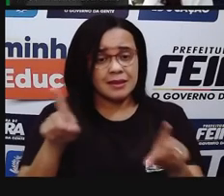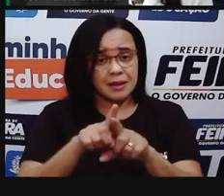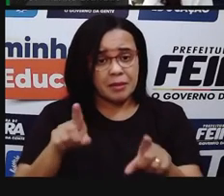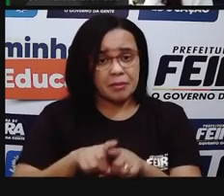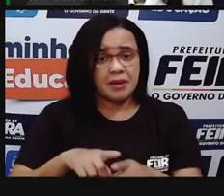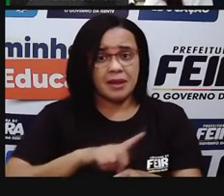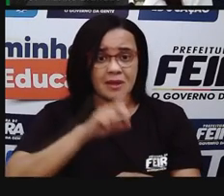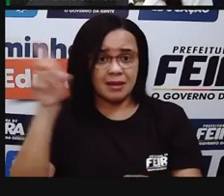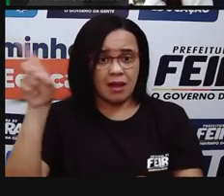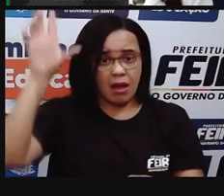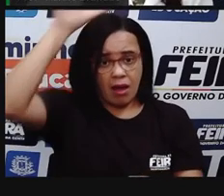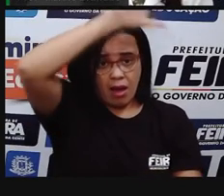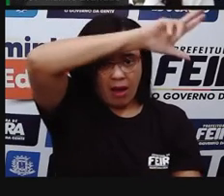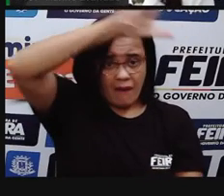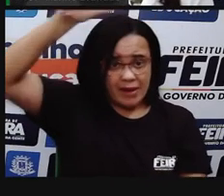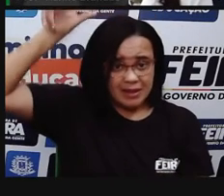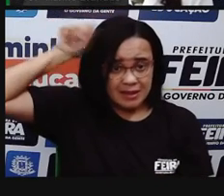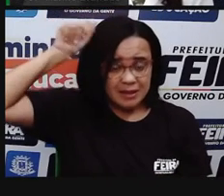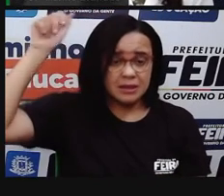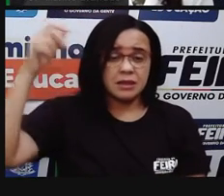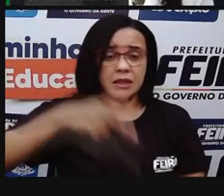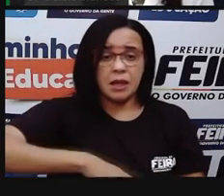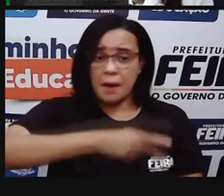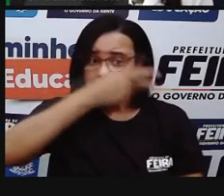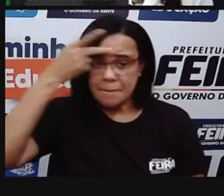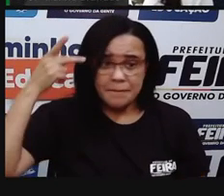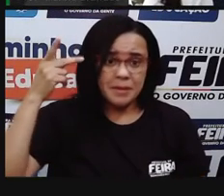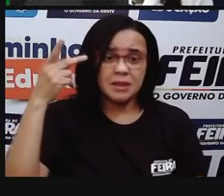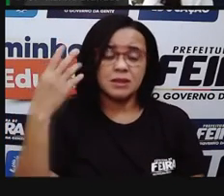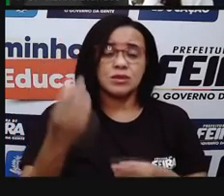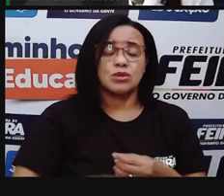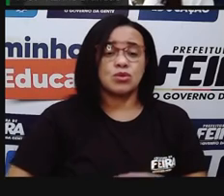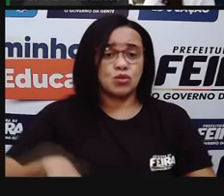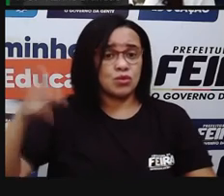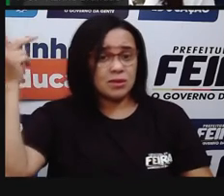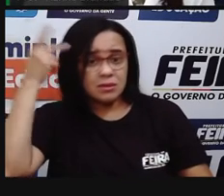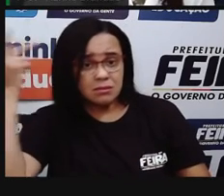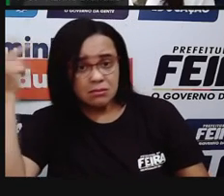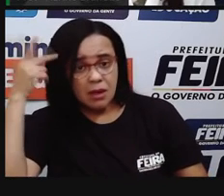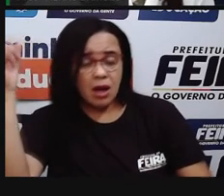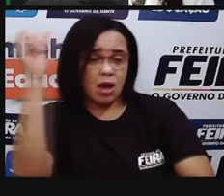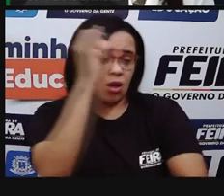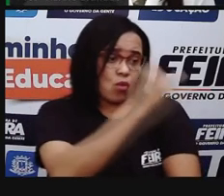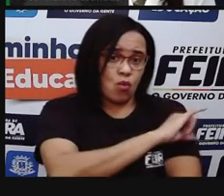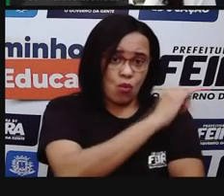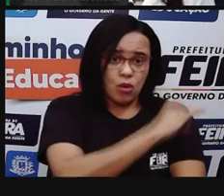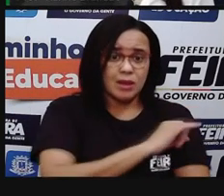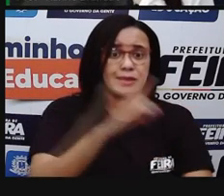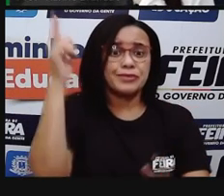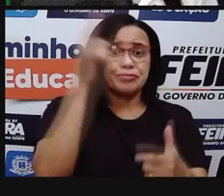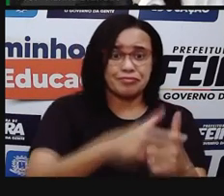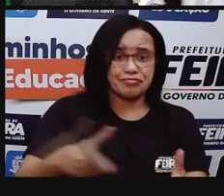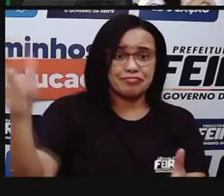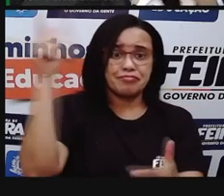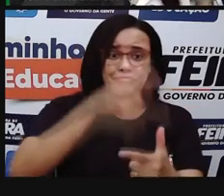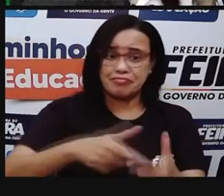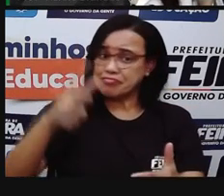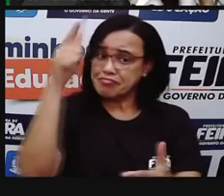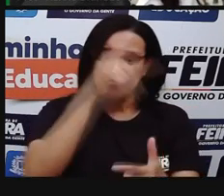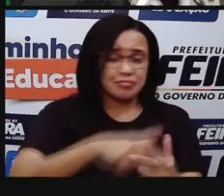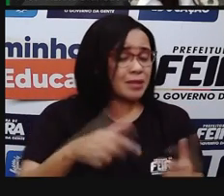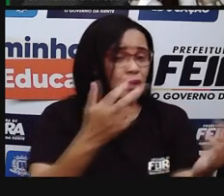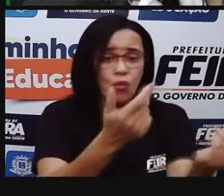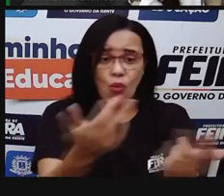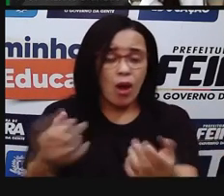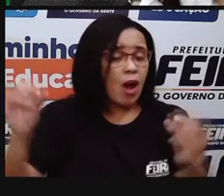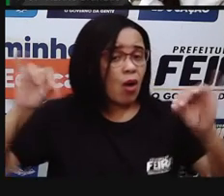impactam profundamente as pessoas que vivem em São Paulo e no Rio de Janeiro. Uai, por quê, Pro? Porque muitas